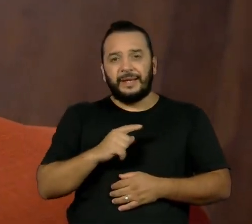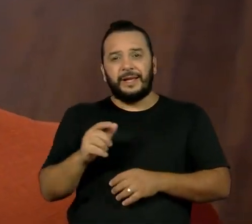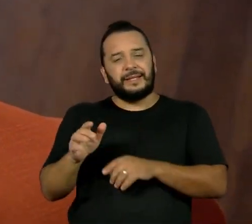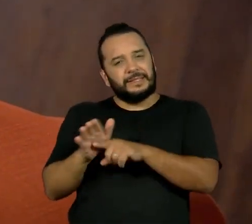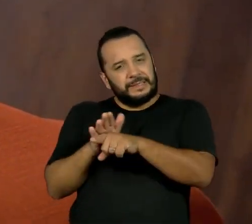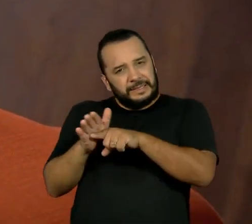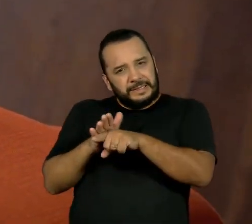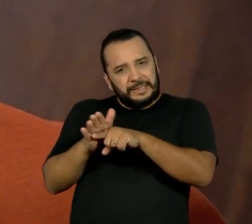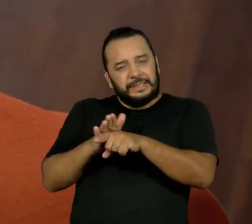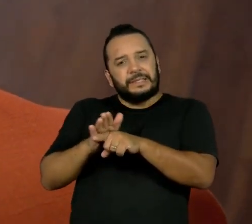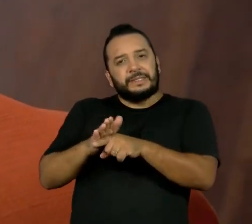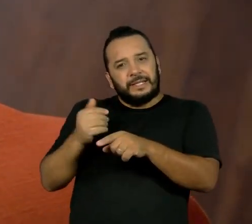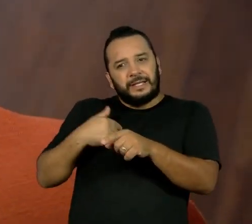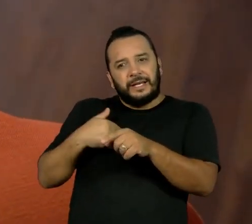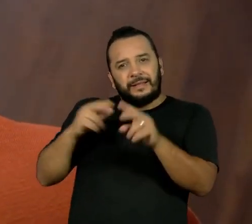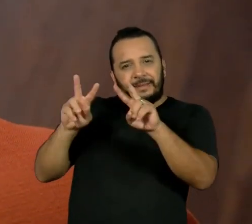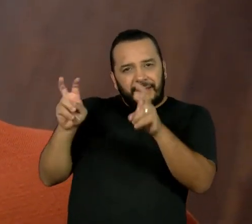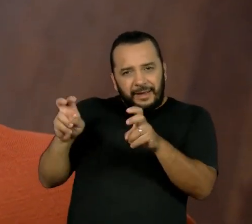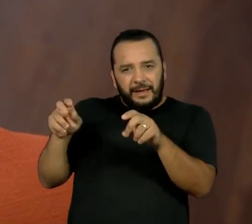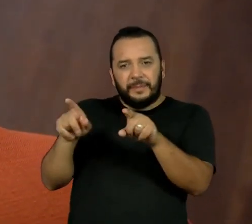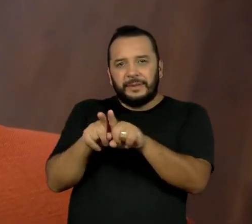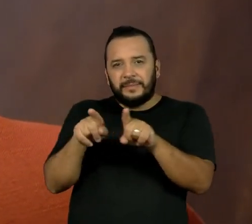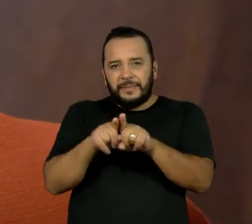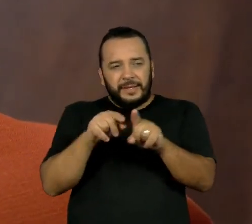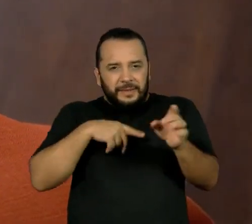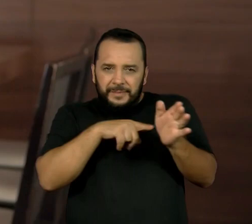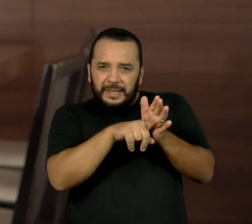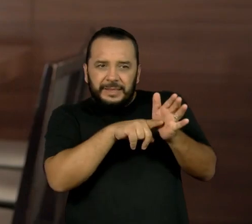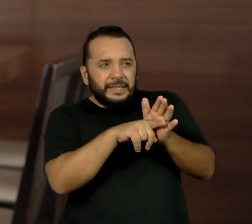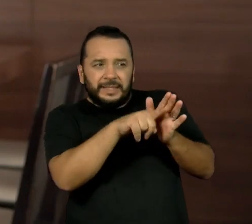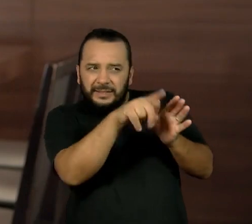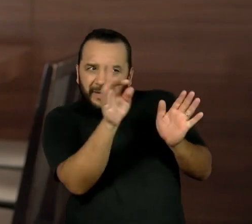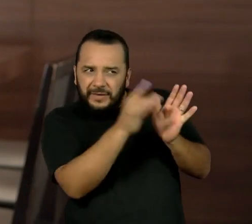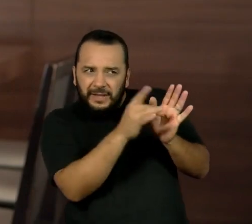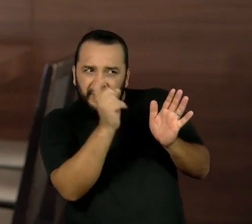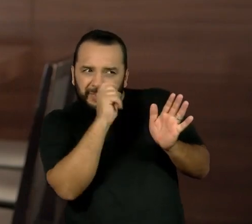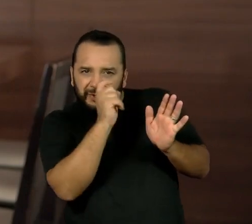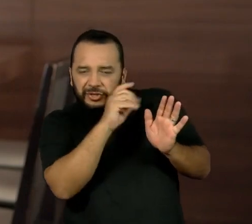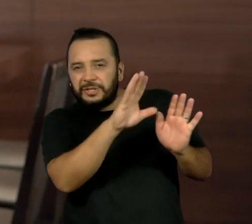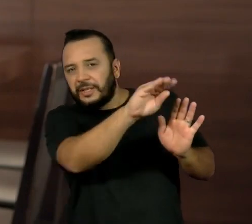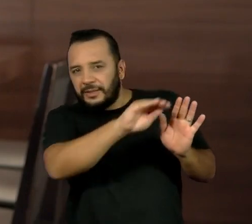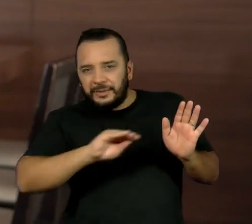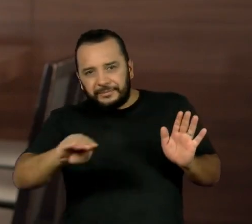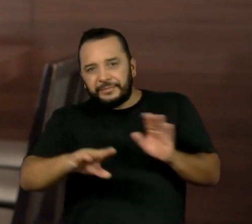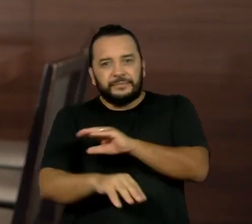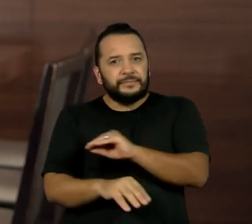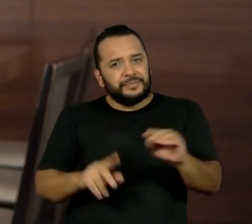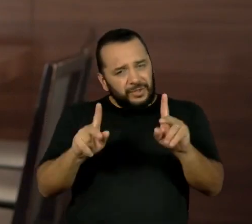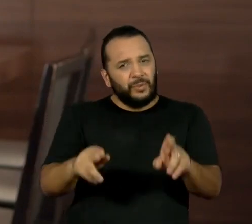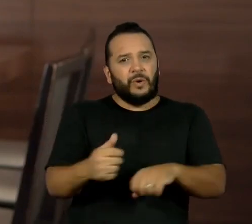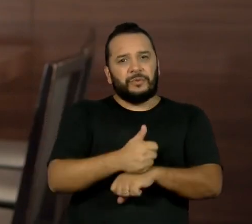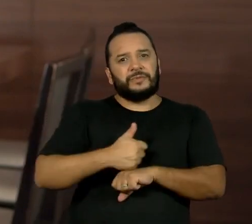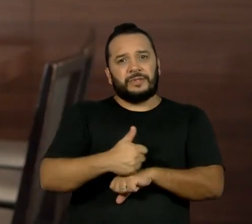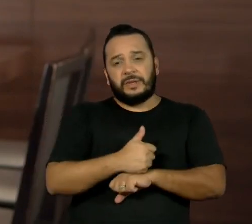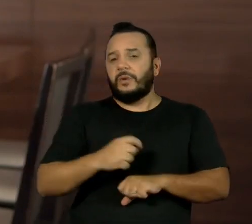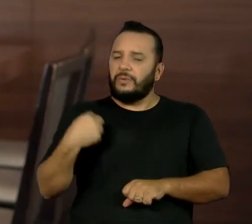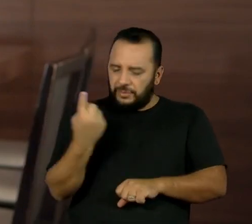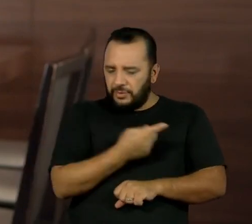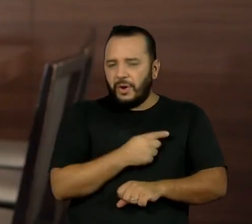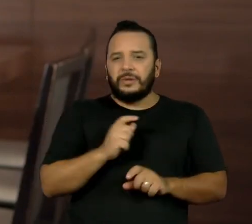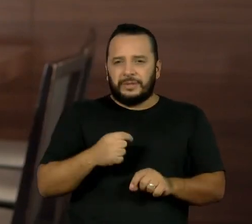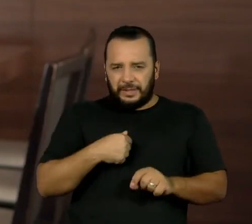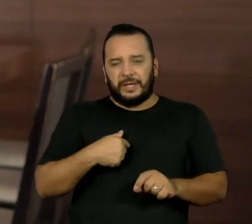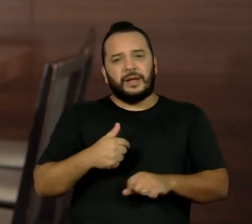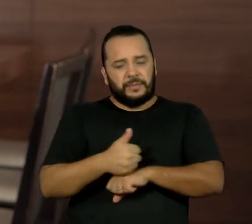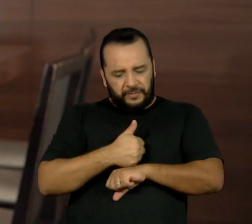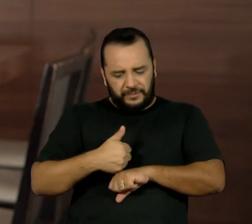nós temos critérios de apuração de fontes, como qualquer outro veículo. Então acho que se colocar na internet como um veículo de jornalismo, ele também